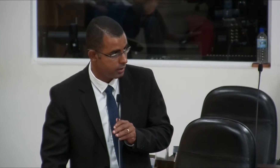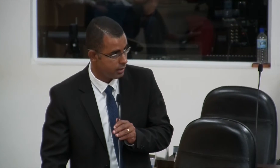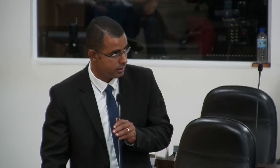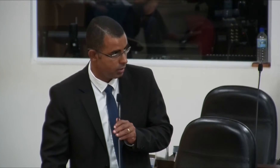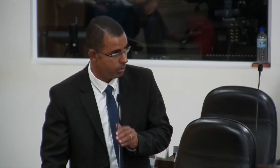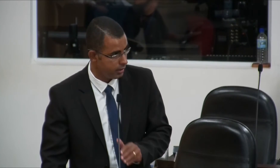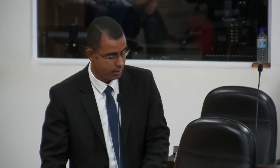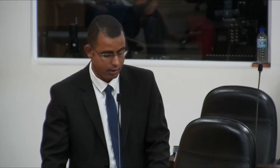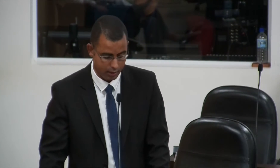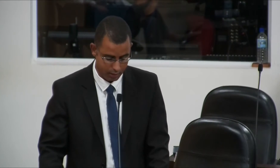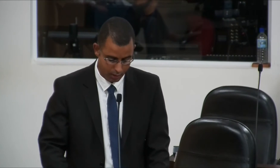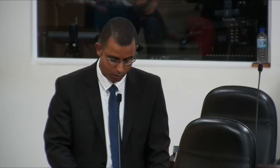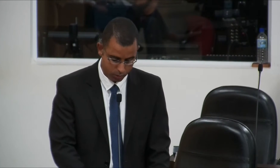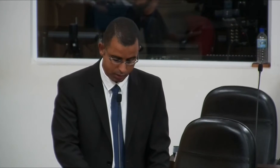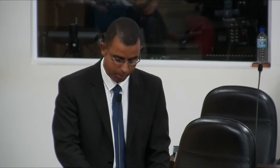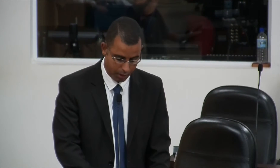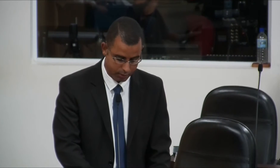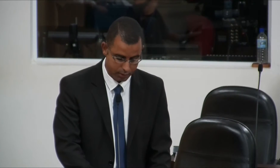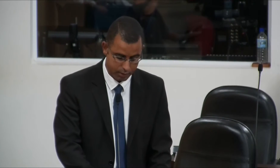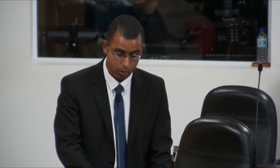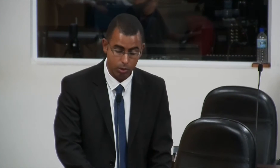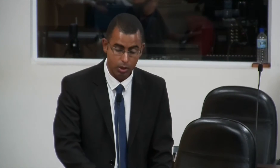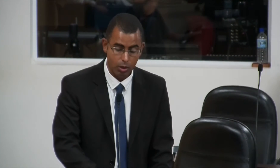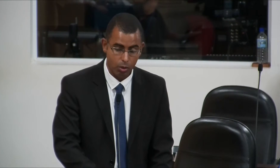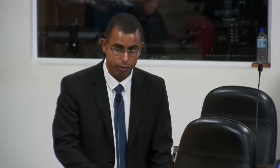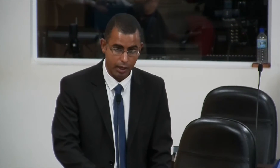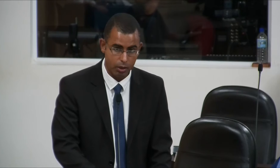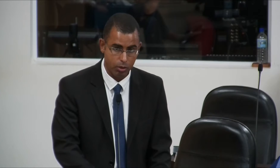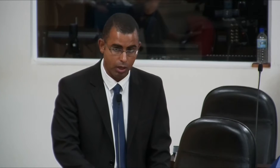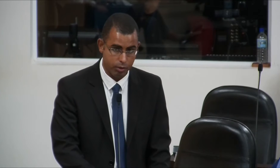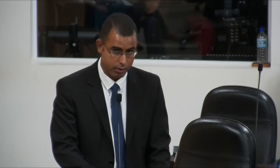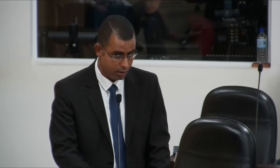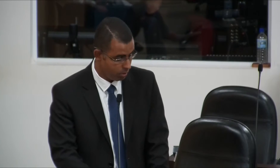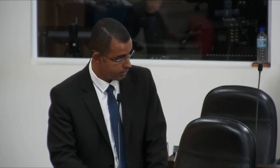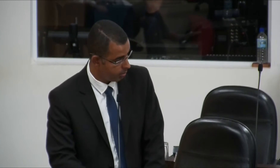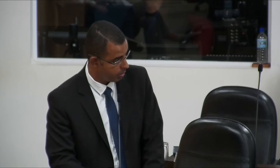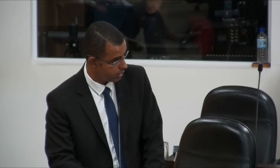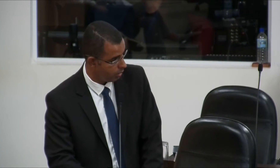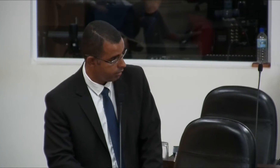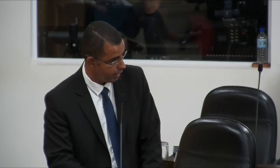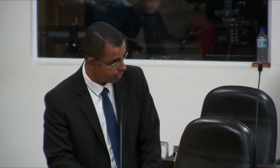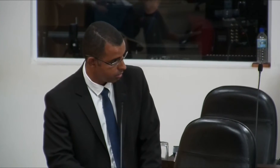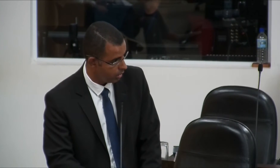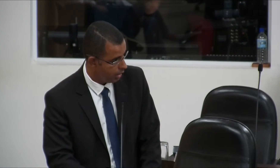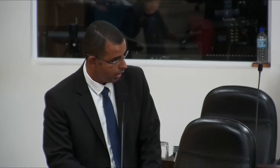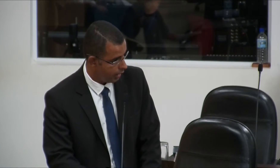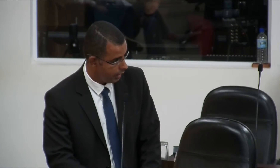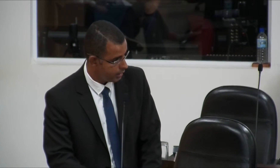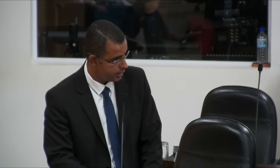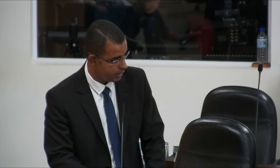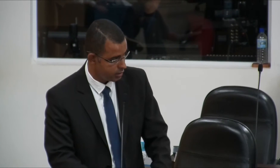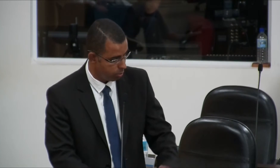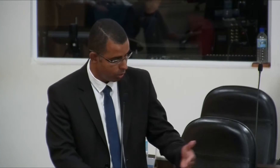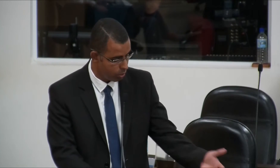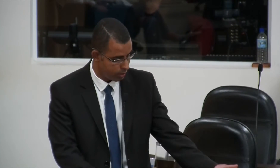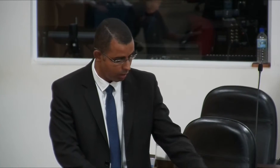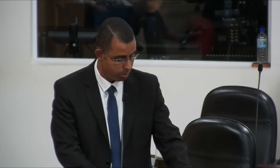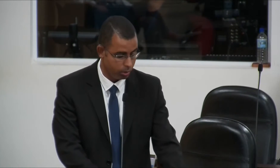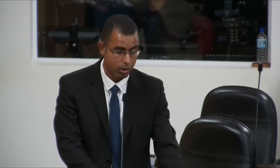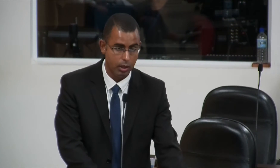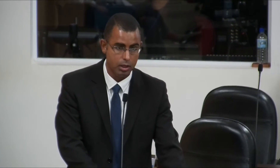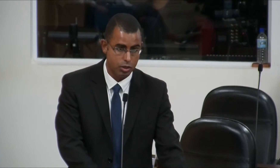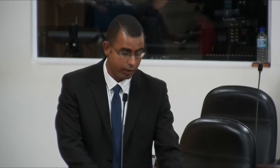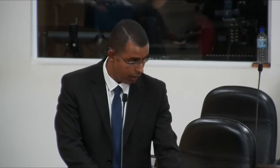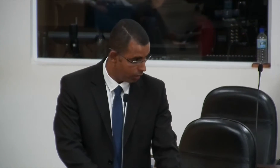realmente exercer com maestria os trabalhos que são confiados a vocês. Nós sabemos que não é fácil. Além de se dispor do